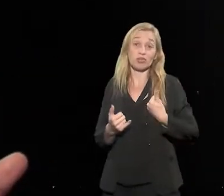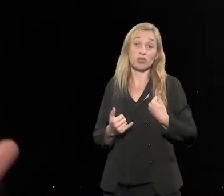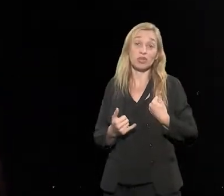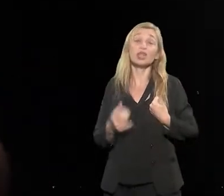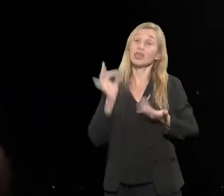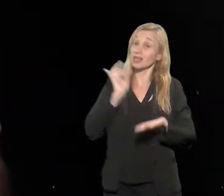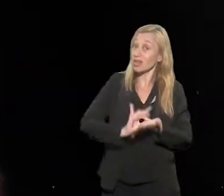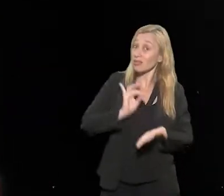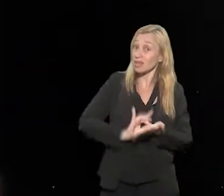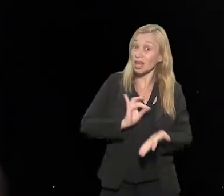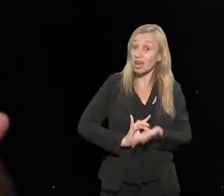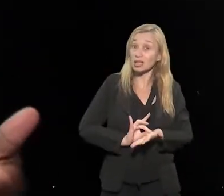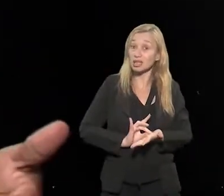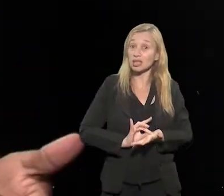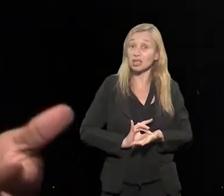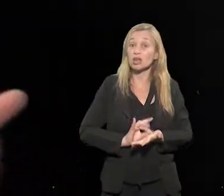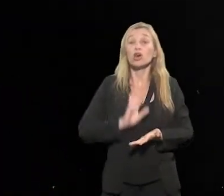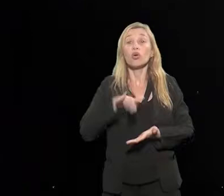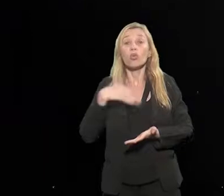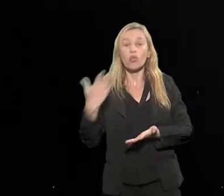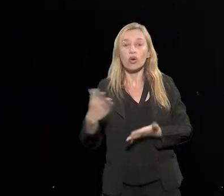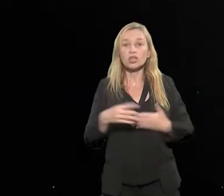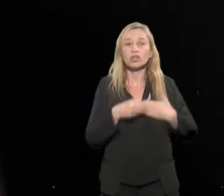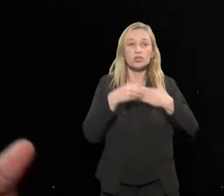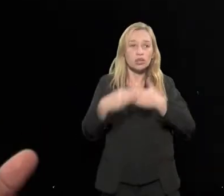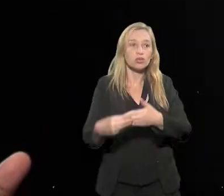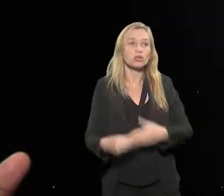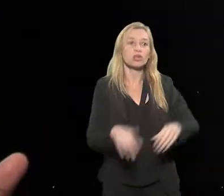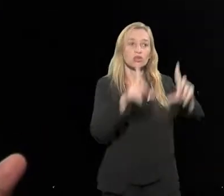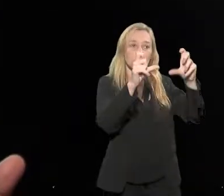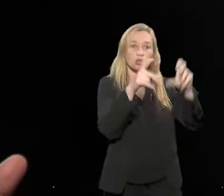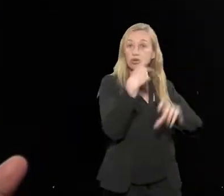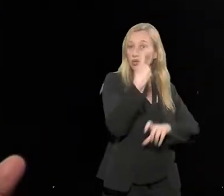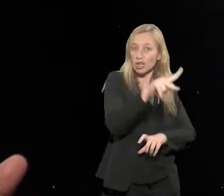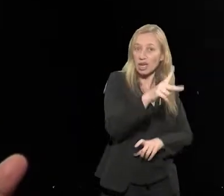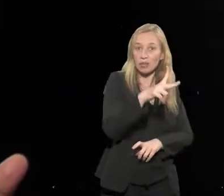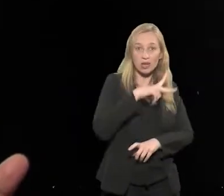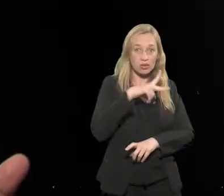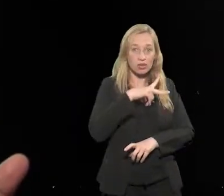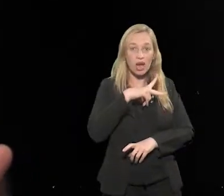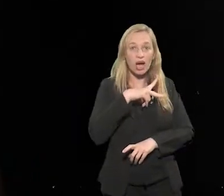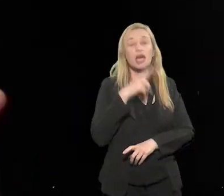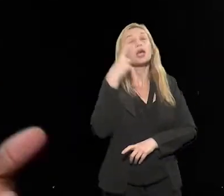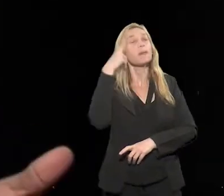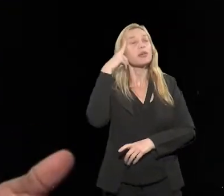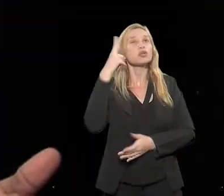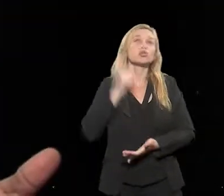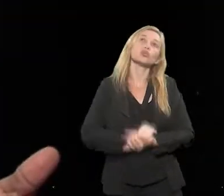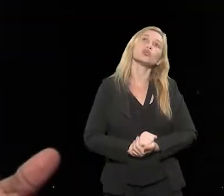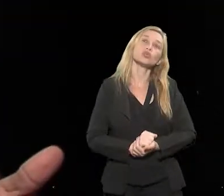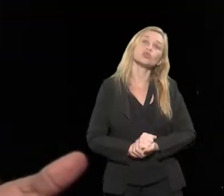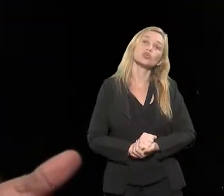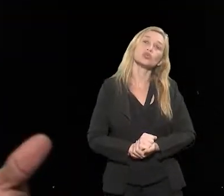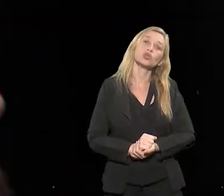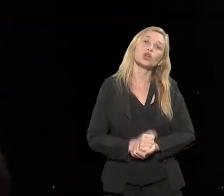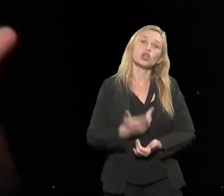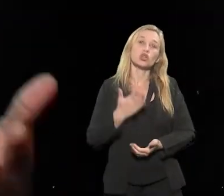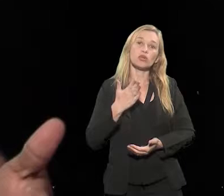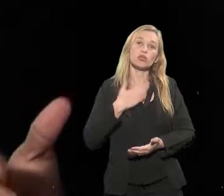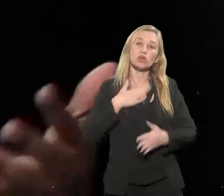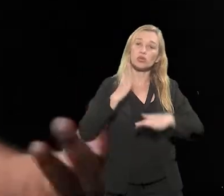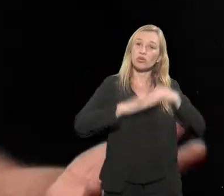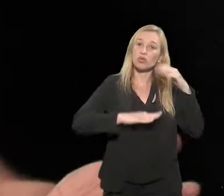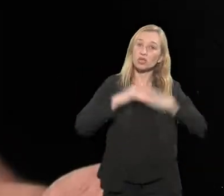que, na verdade, quando ele me trouxe para ser o fotógrafo dele, ele estava pensando, obviamente, no